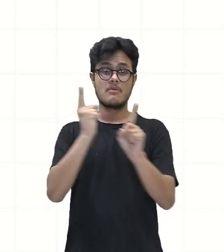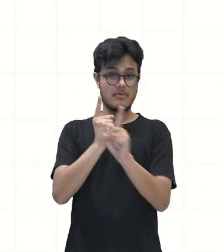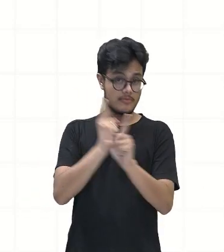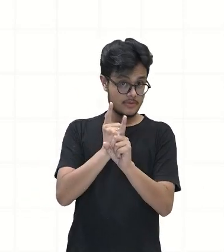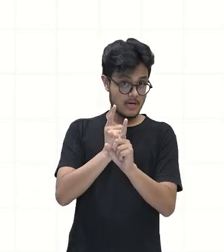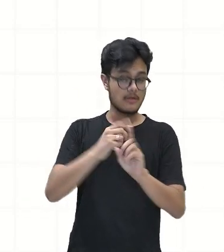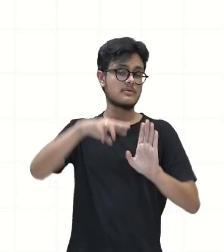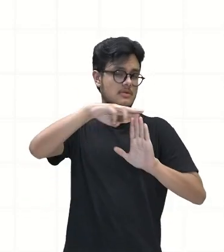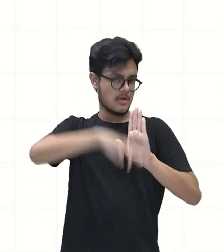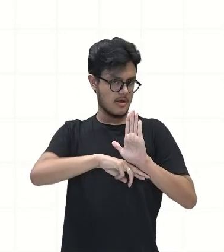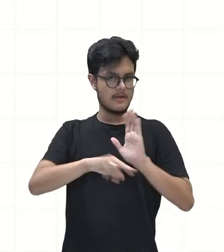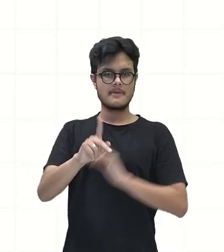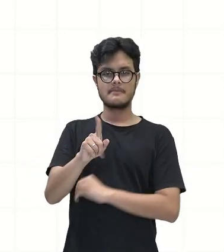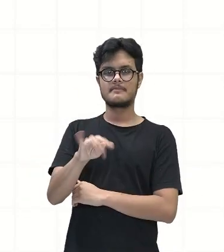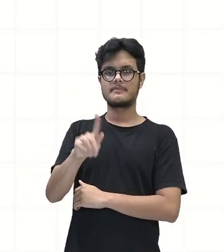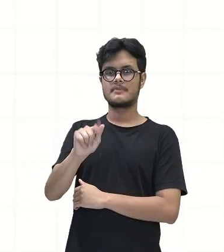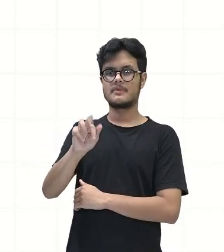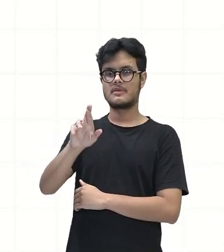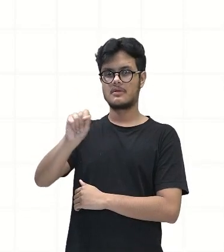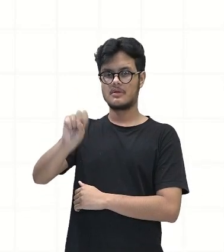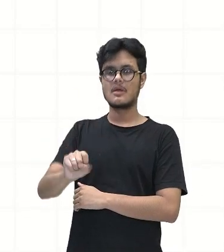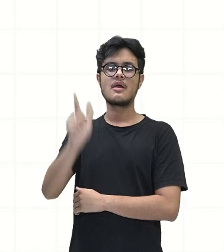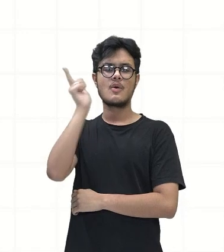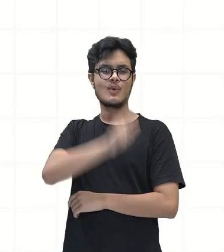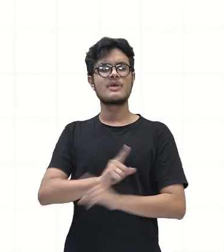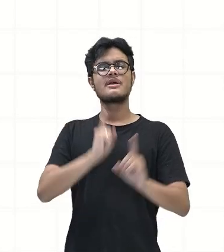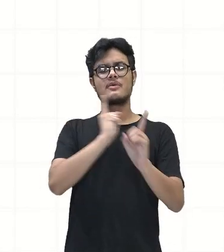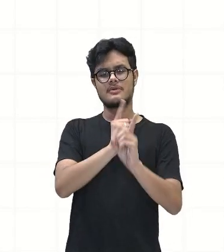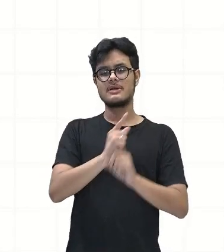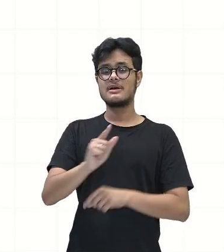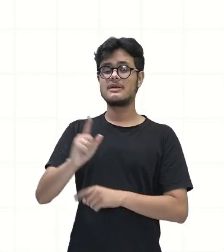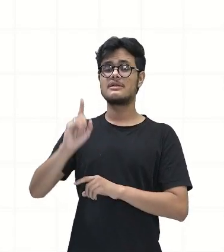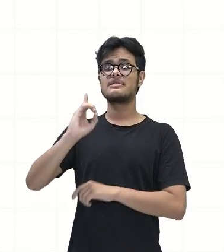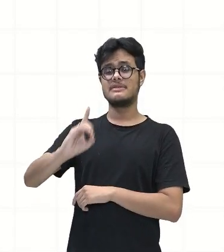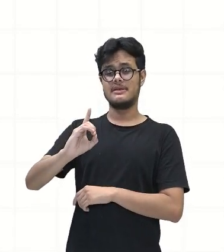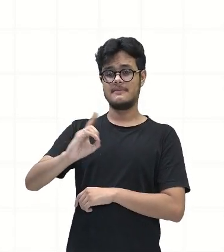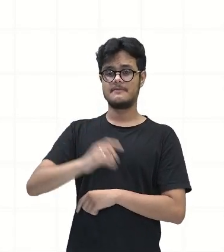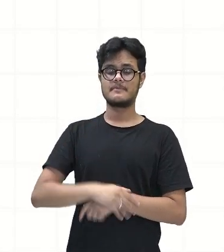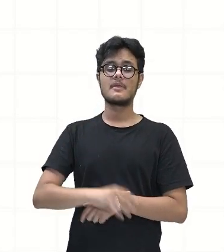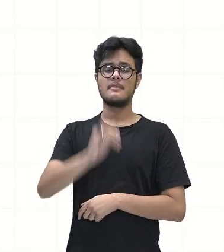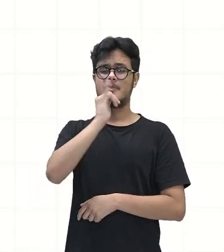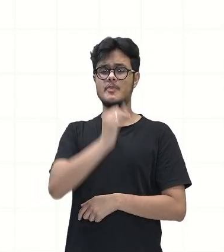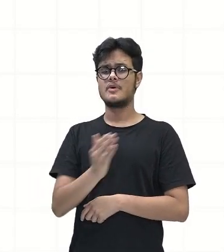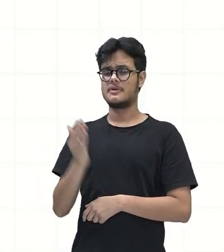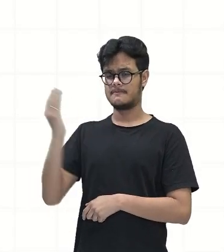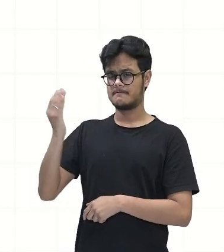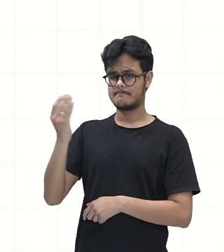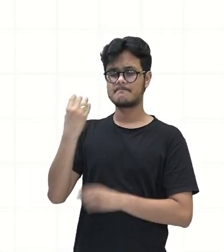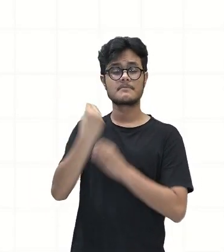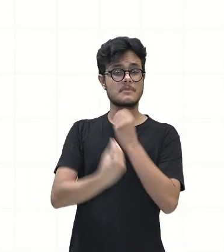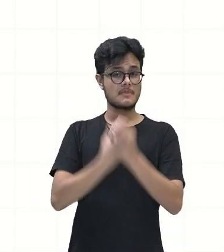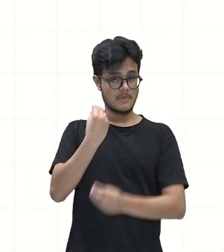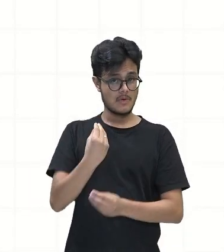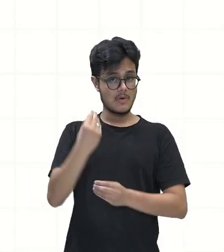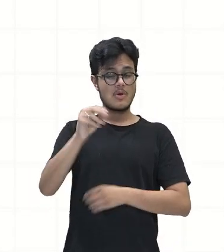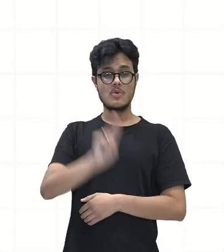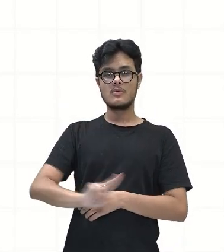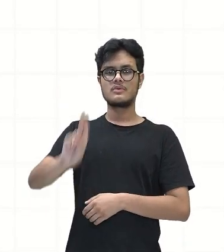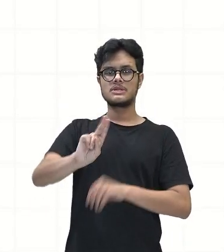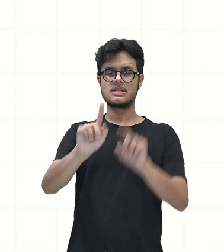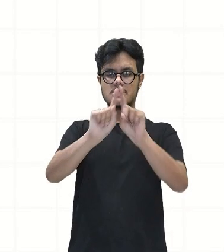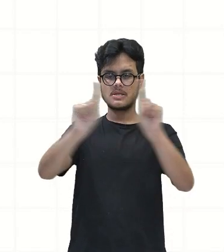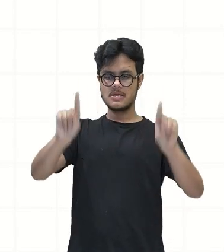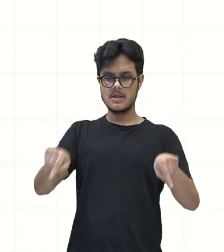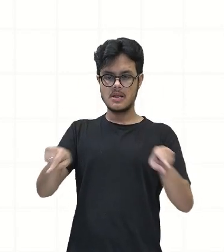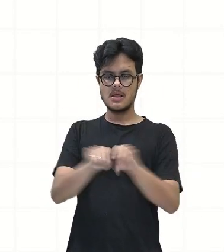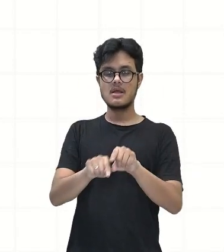aplicando direto, eu vou achar a medida dessa diagonal. Olha só, aplicando o Teorema de Pitágoras no quadrado, podemos